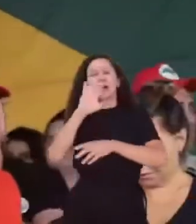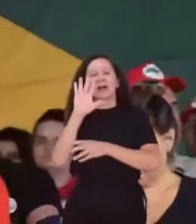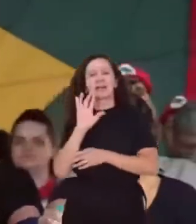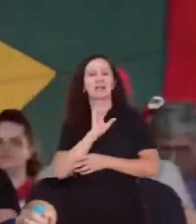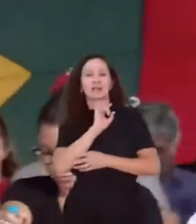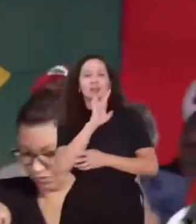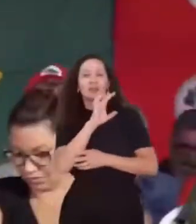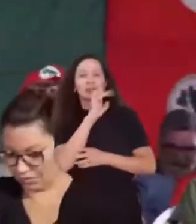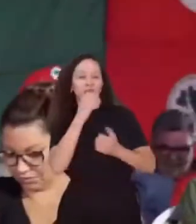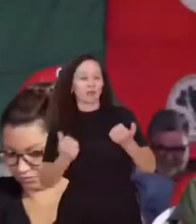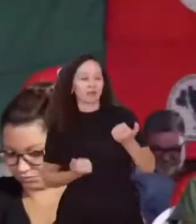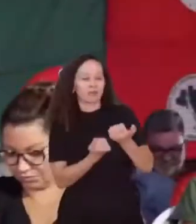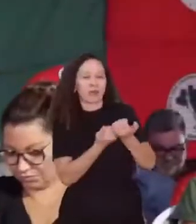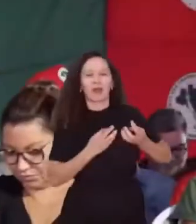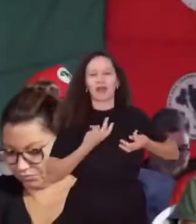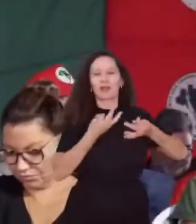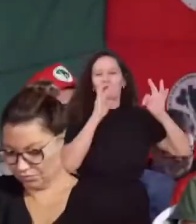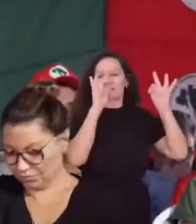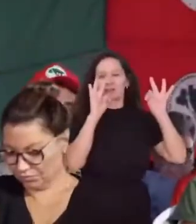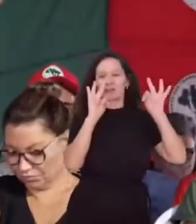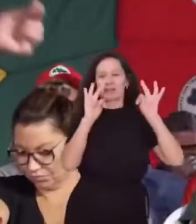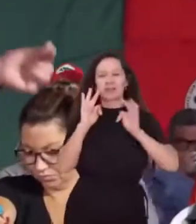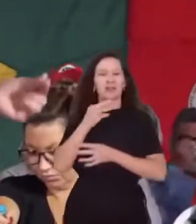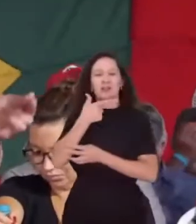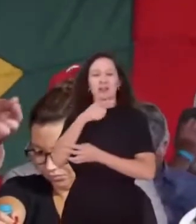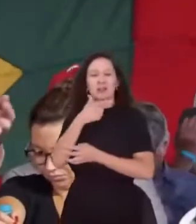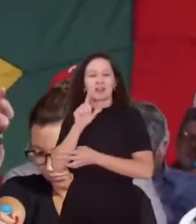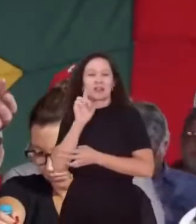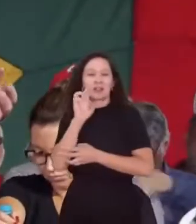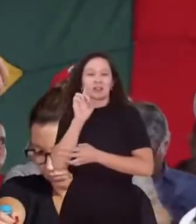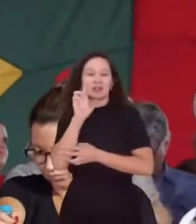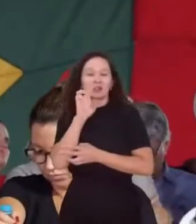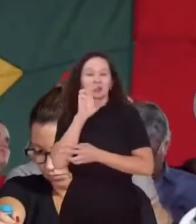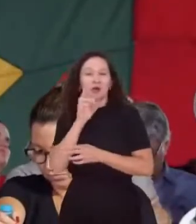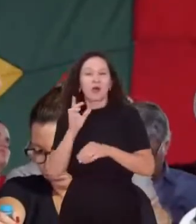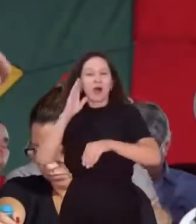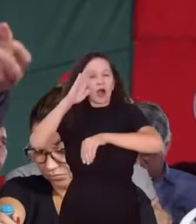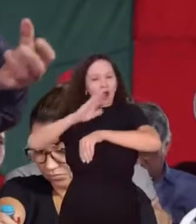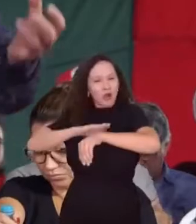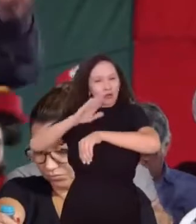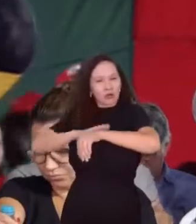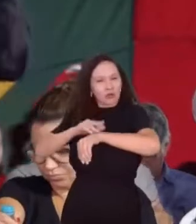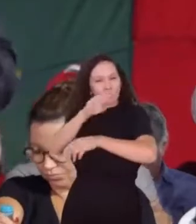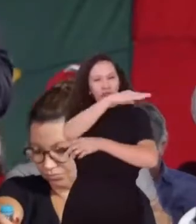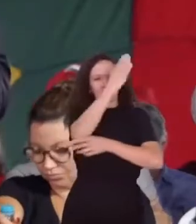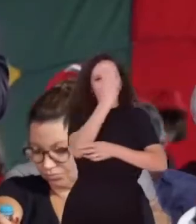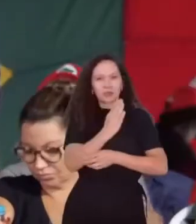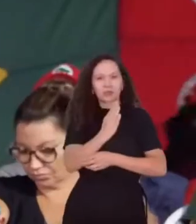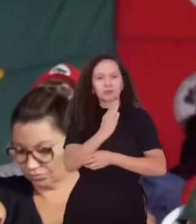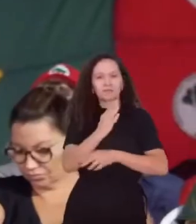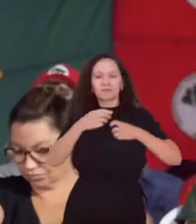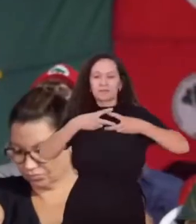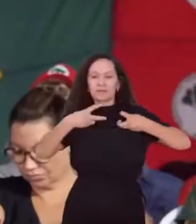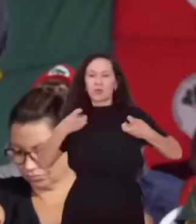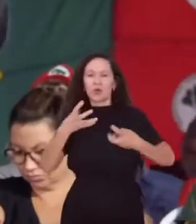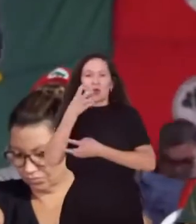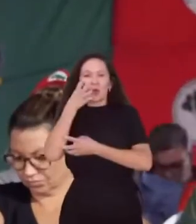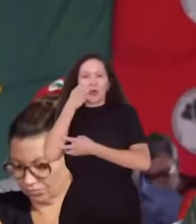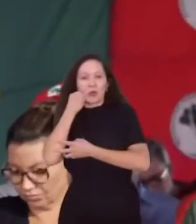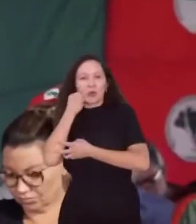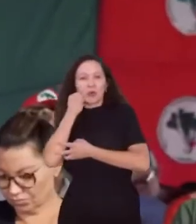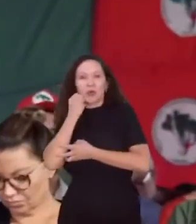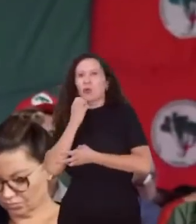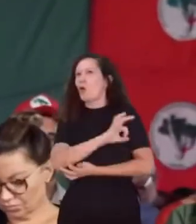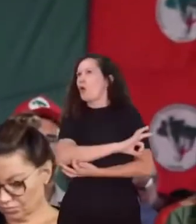tecnologia, não para investir em autossuficiência. Ela está tendo um lucro extraordinário para